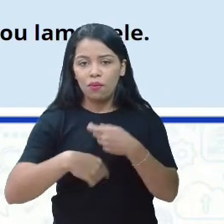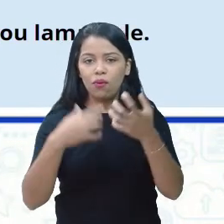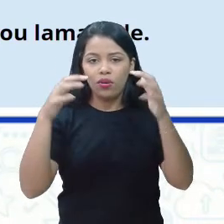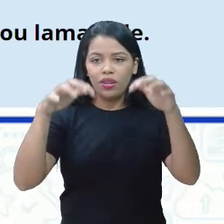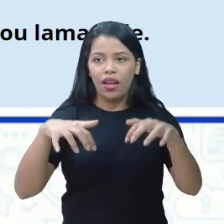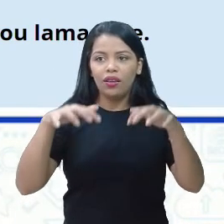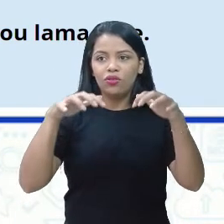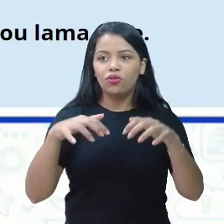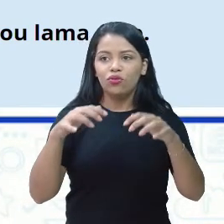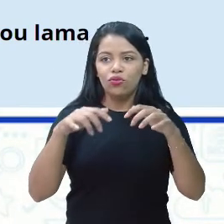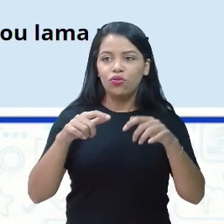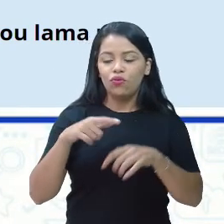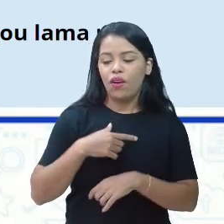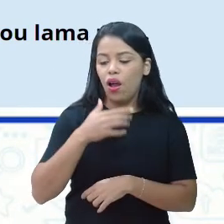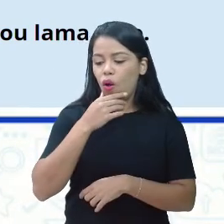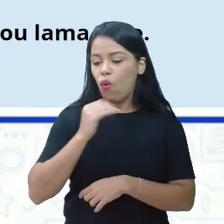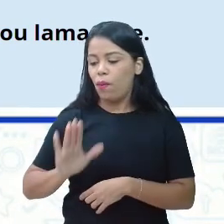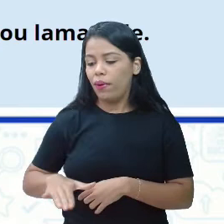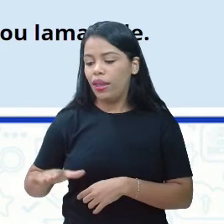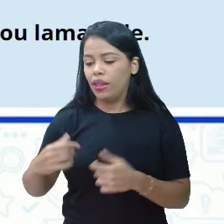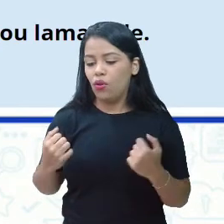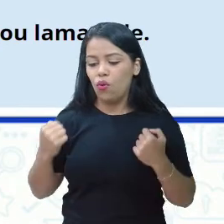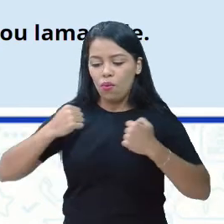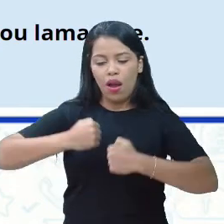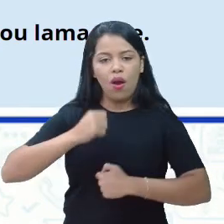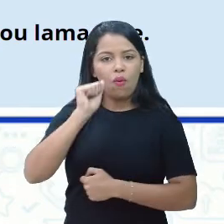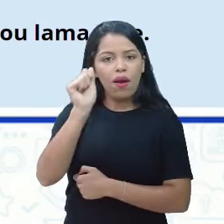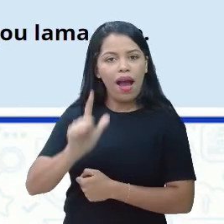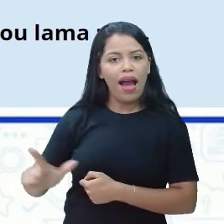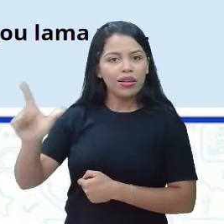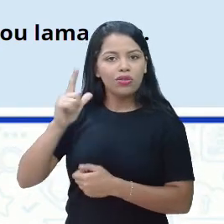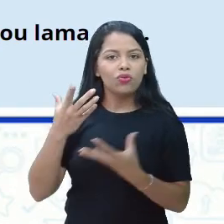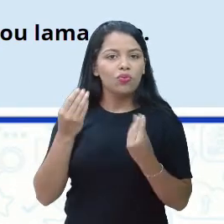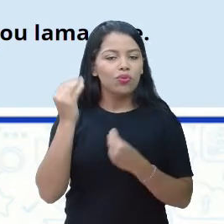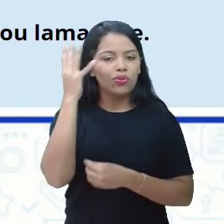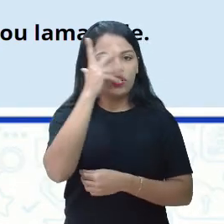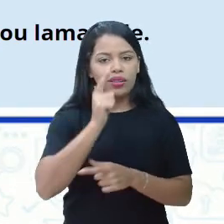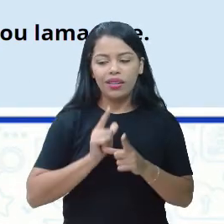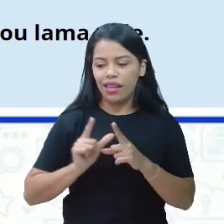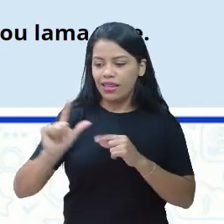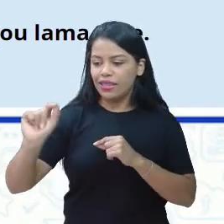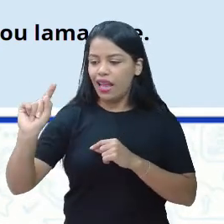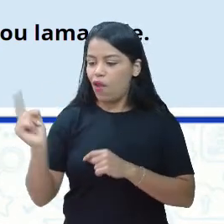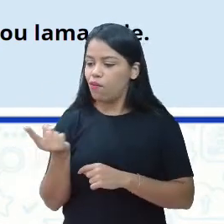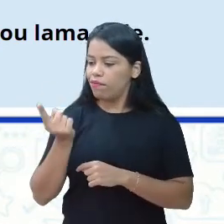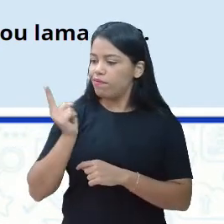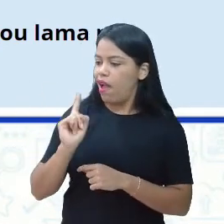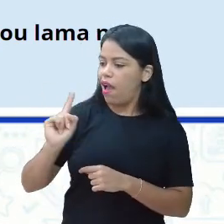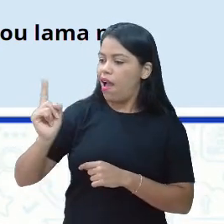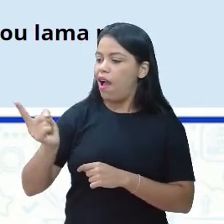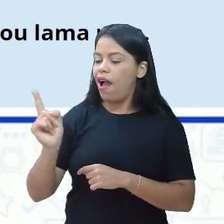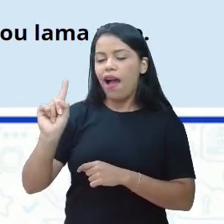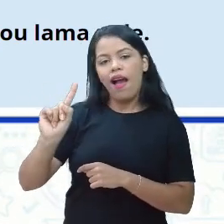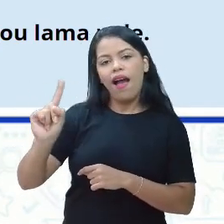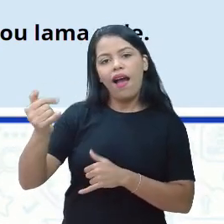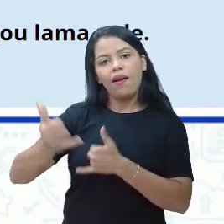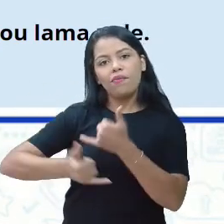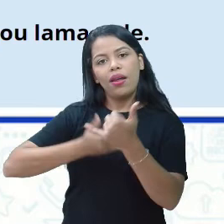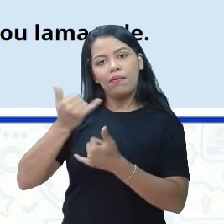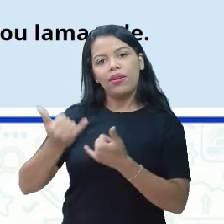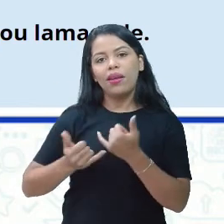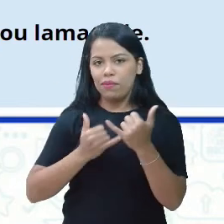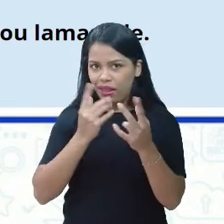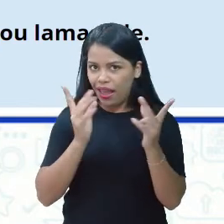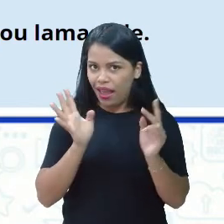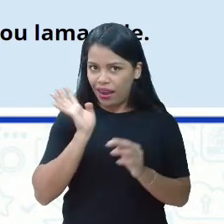o menino vestiu uma roupa azul muito bonita e saiu todo alegre para brincar. Brincar é legal,